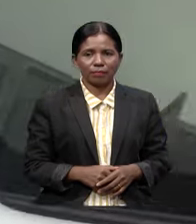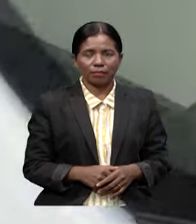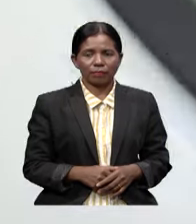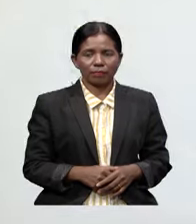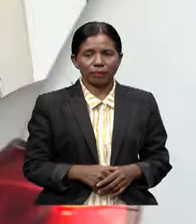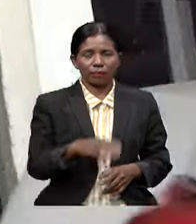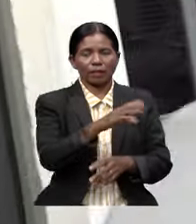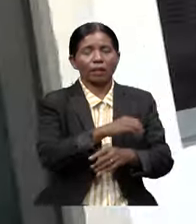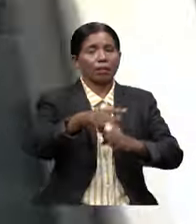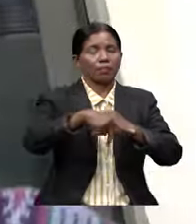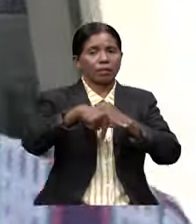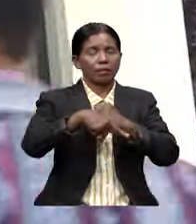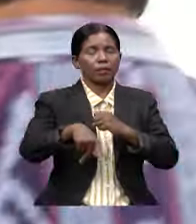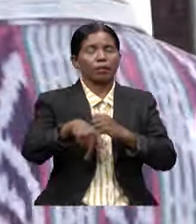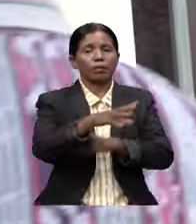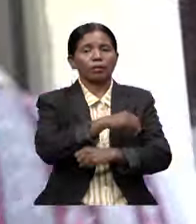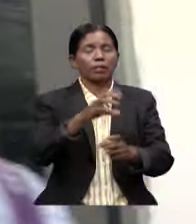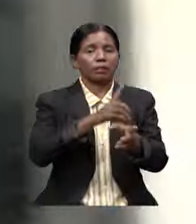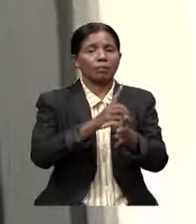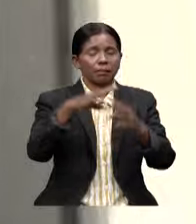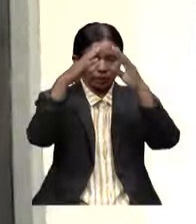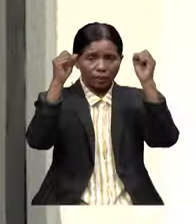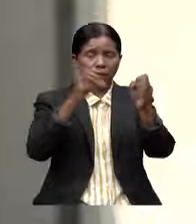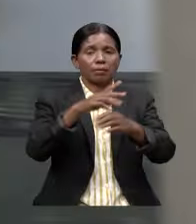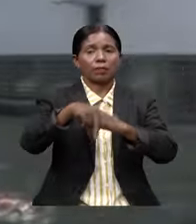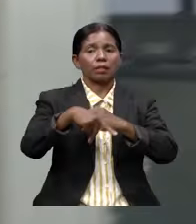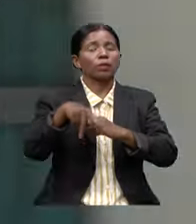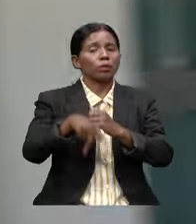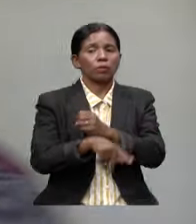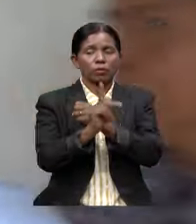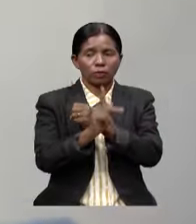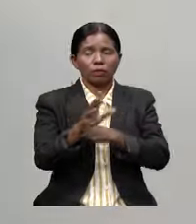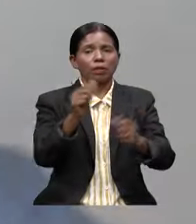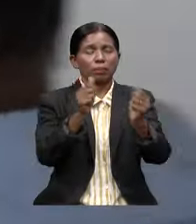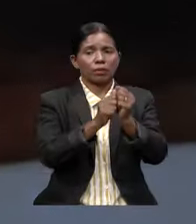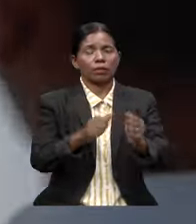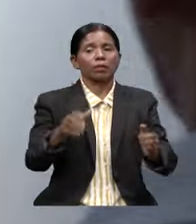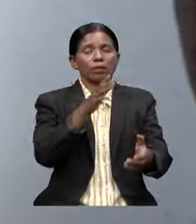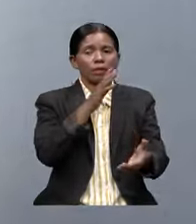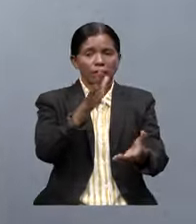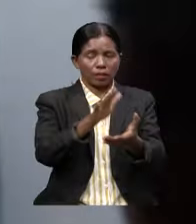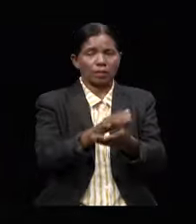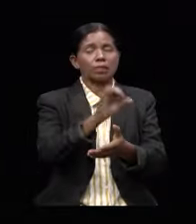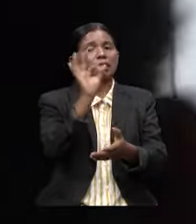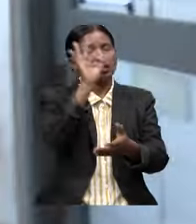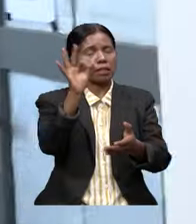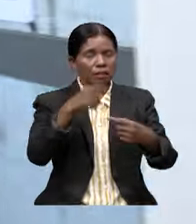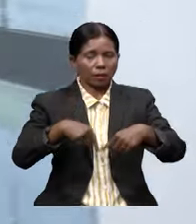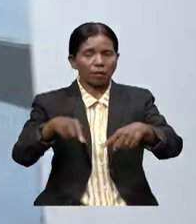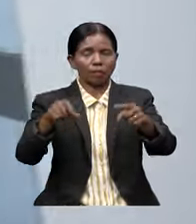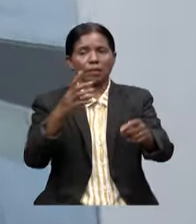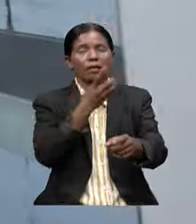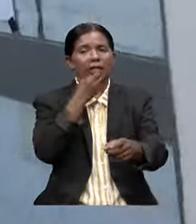Conselheiro máximo Partido Junto, Zé dos Santos, né, Moribucar, junto com o presidente Partido Junto, Armanda Berta dos Santos, e a sexta, né, presta declaração fila